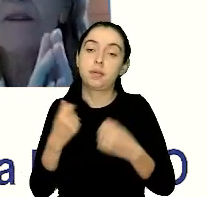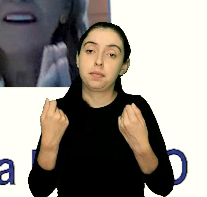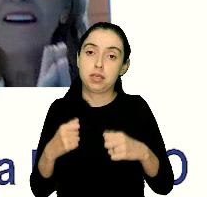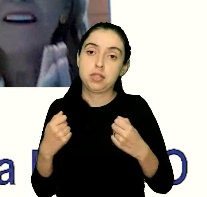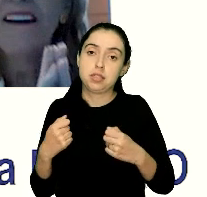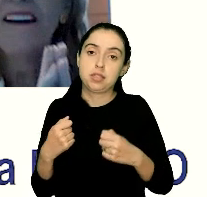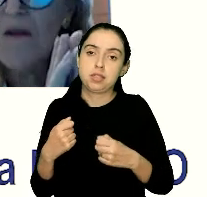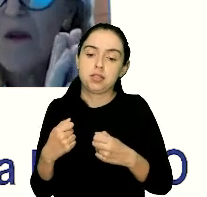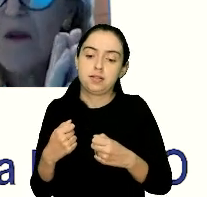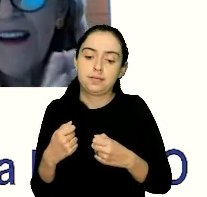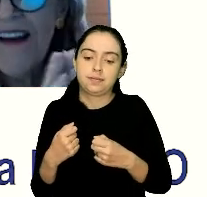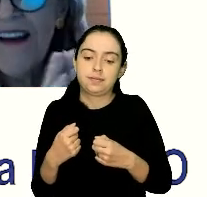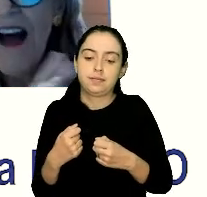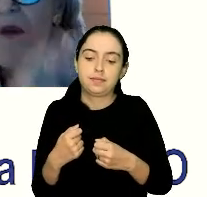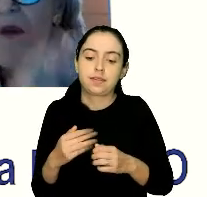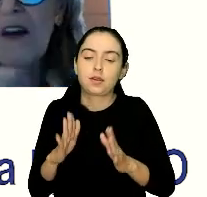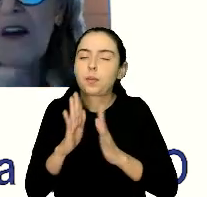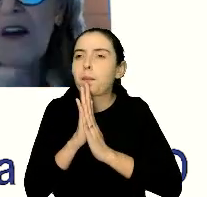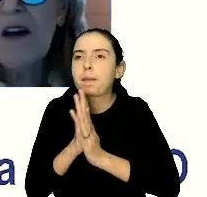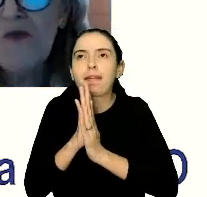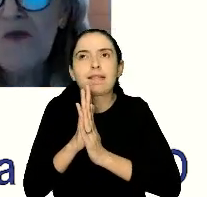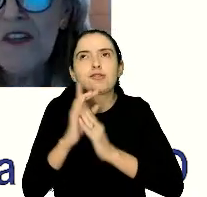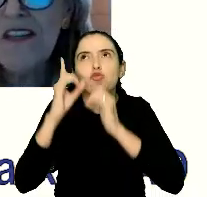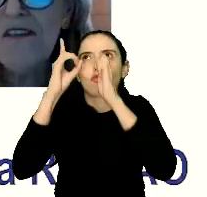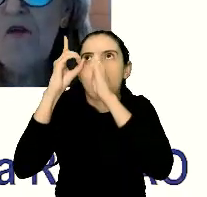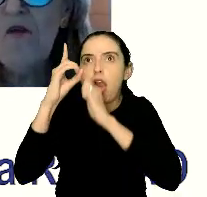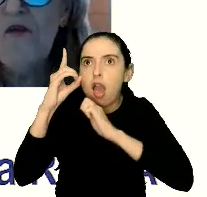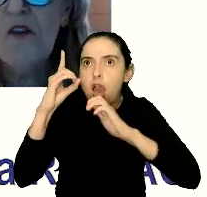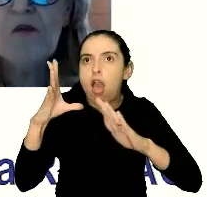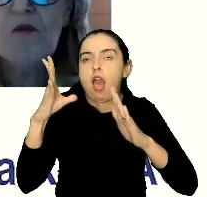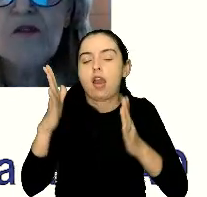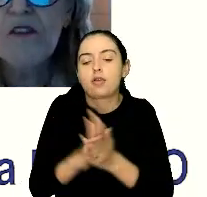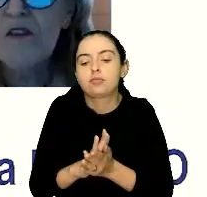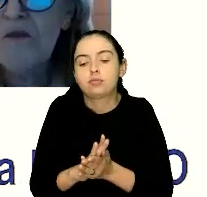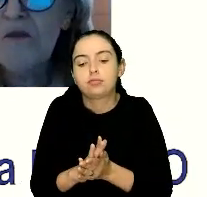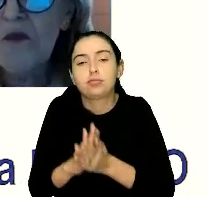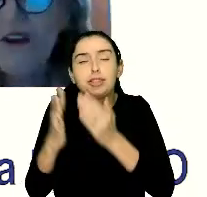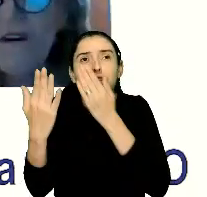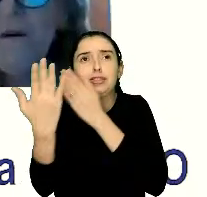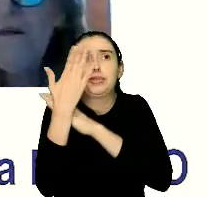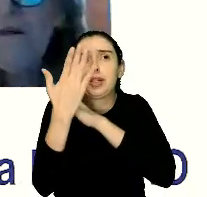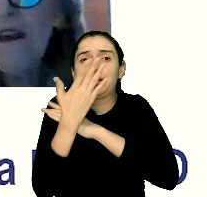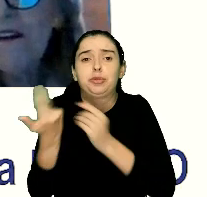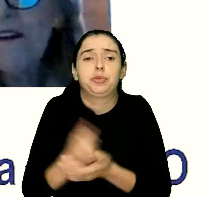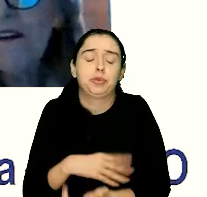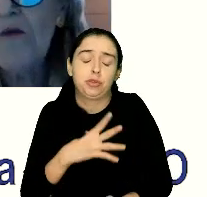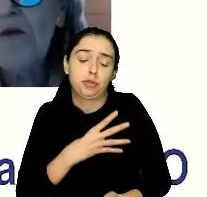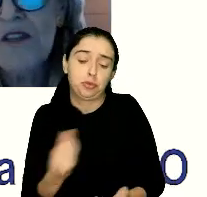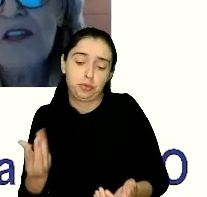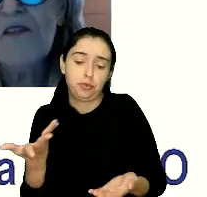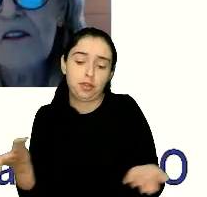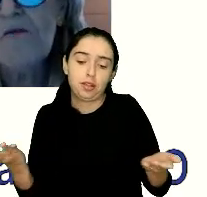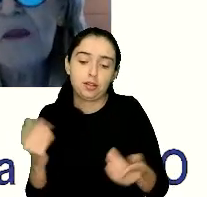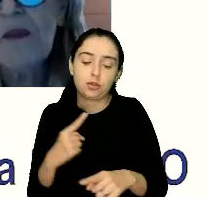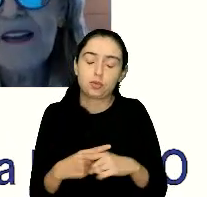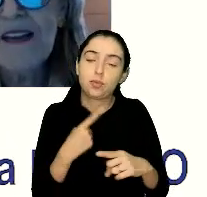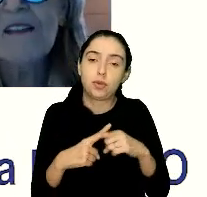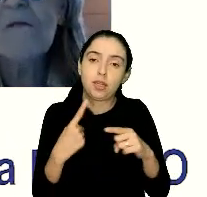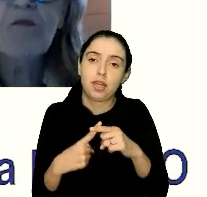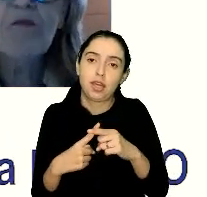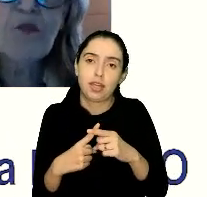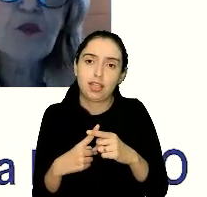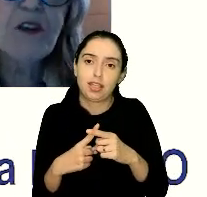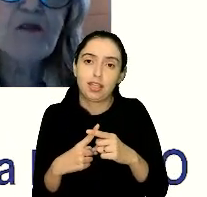assim, pelo amor de Deus, né? Alguém me ajude aqui com o filho ou com os filhos, porque a coisa está